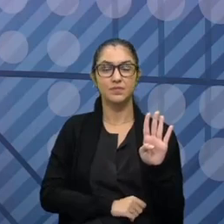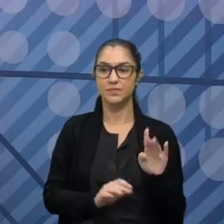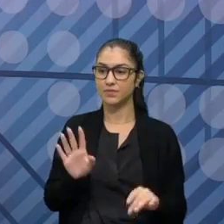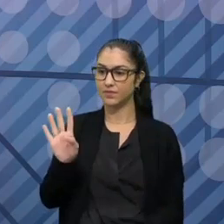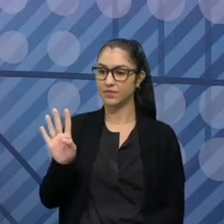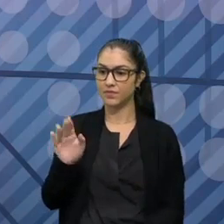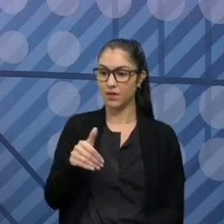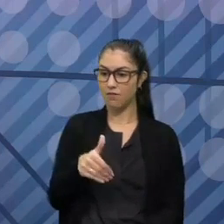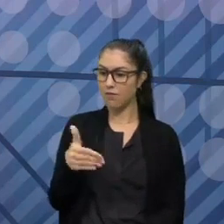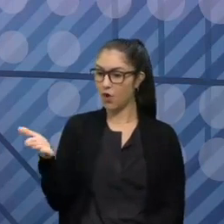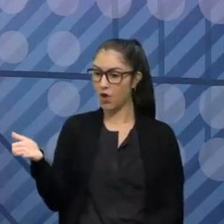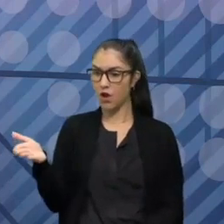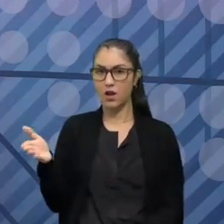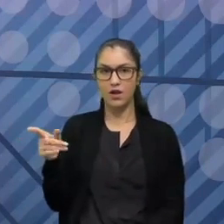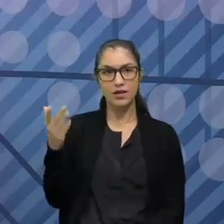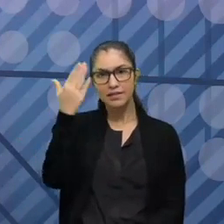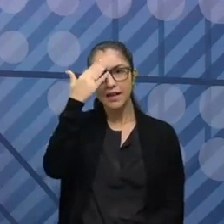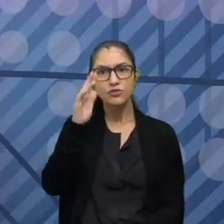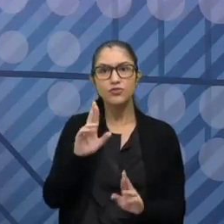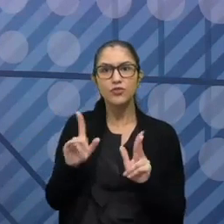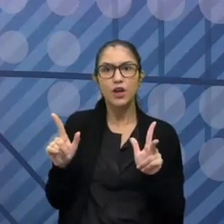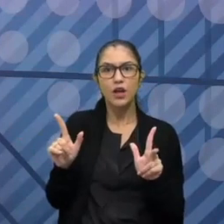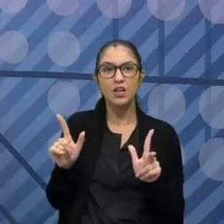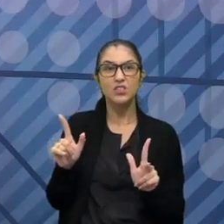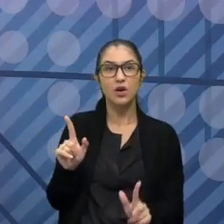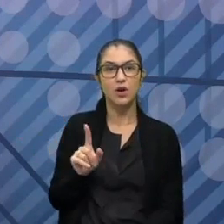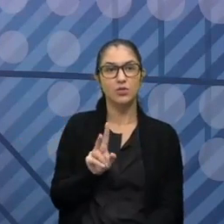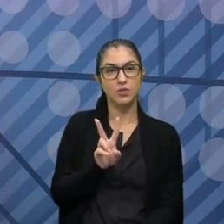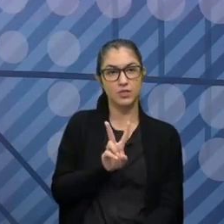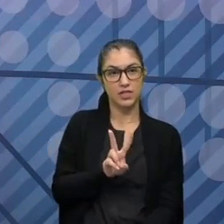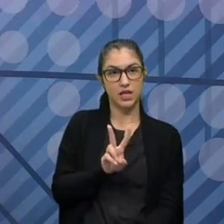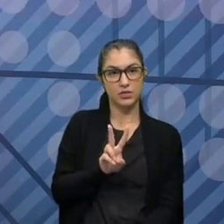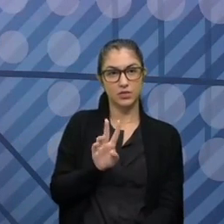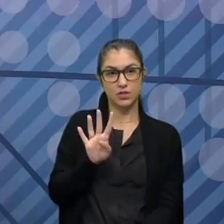para fora, porque ele vai entender diferente. Olha,